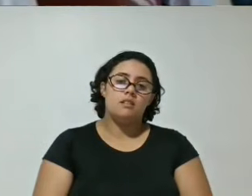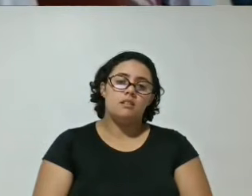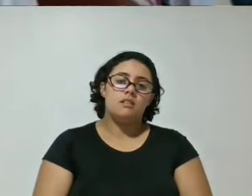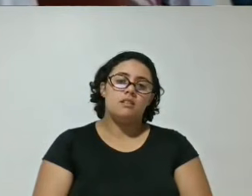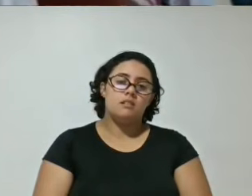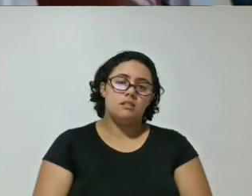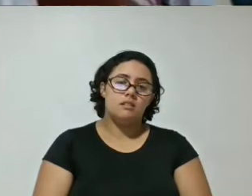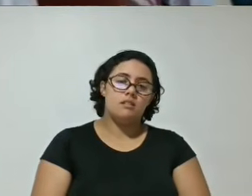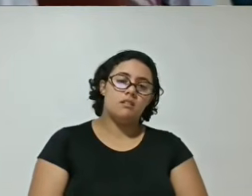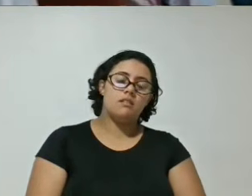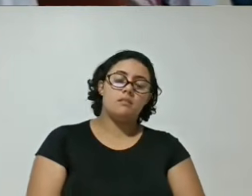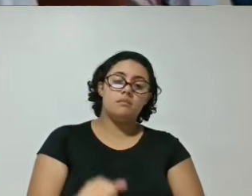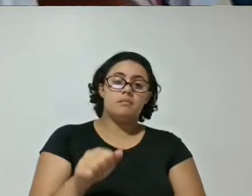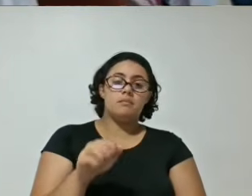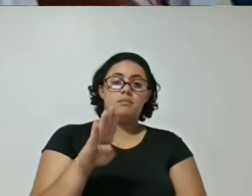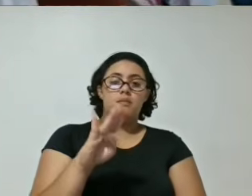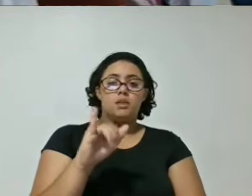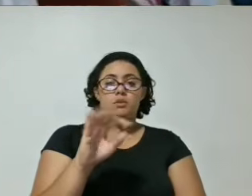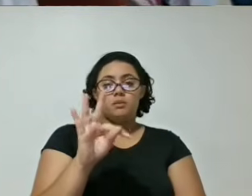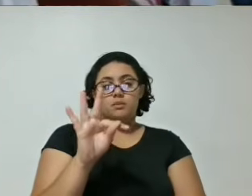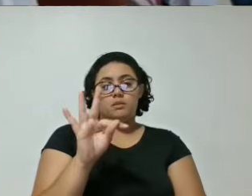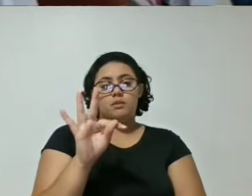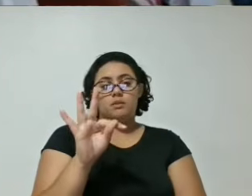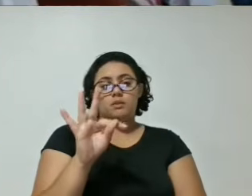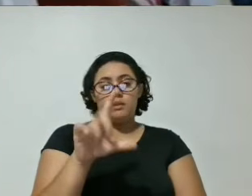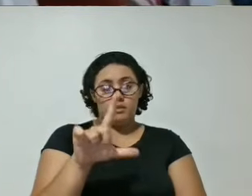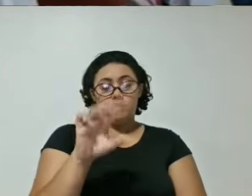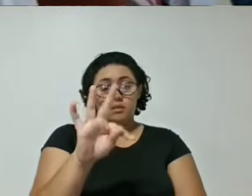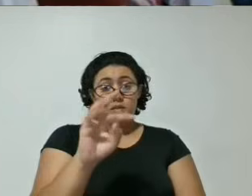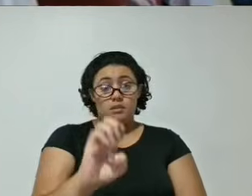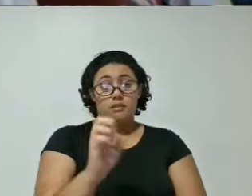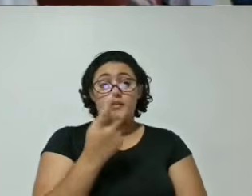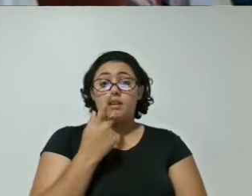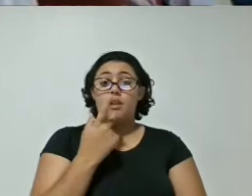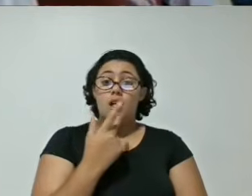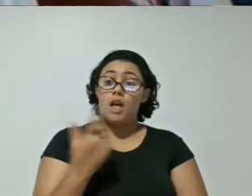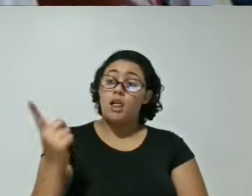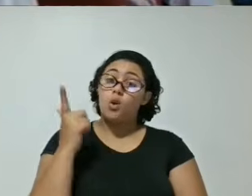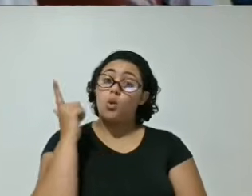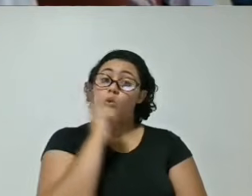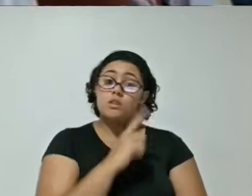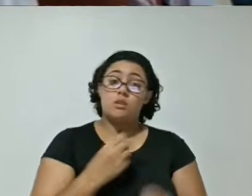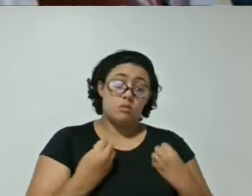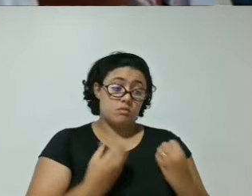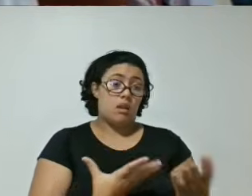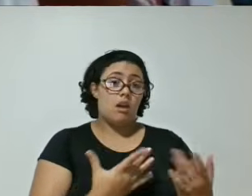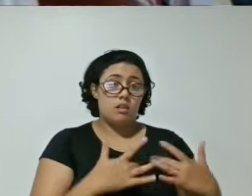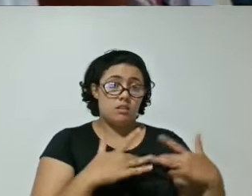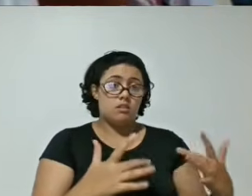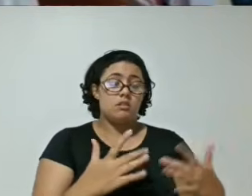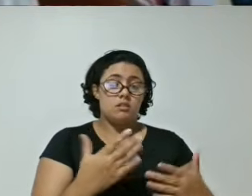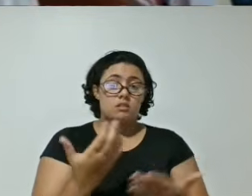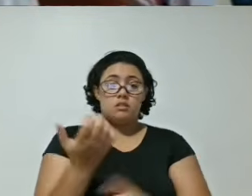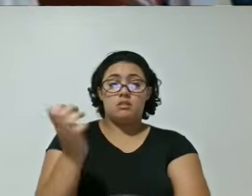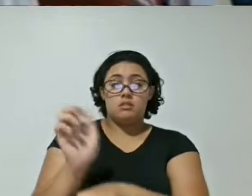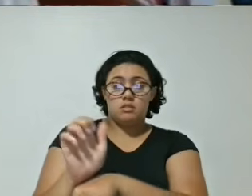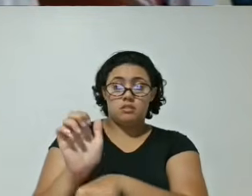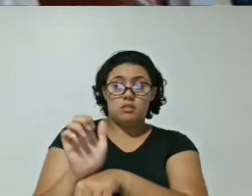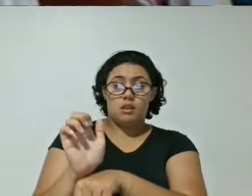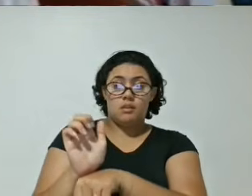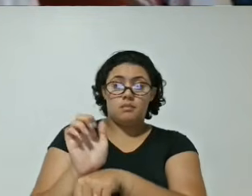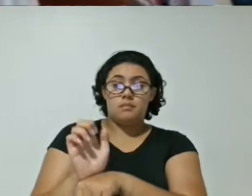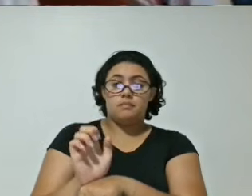comentou. Mas ela conseguiu fazer essa doação para o Estado, né? Uhum. Ainda na gestão do